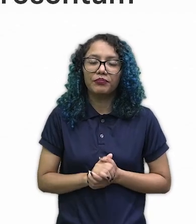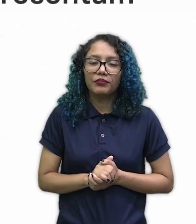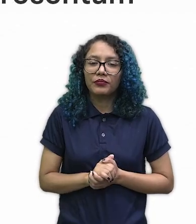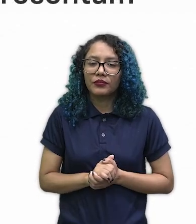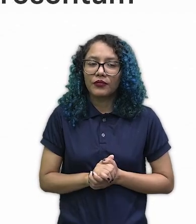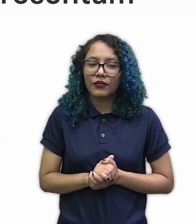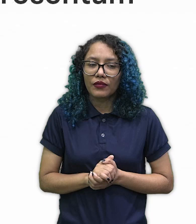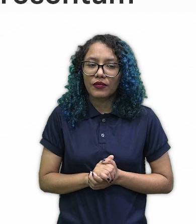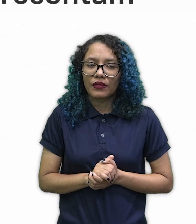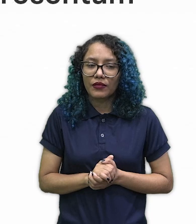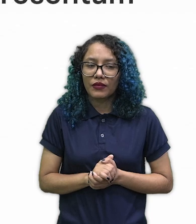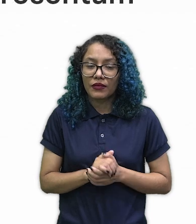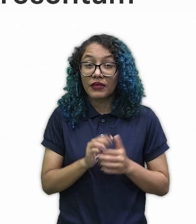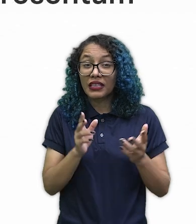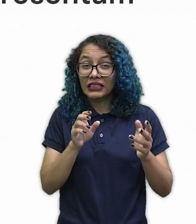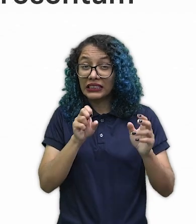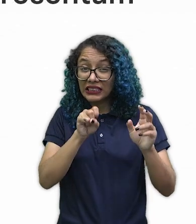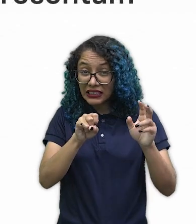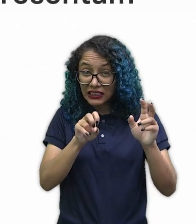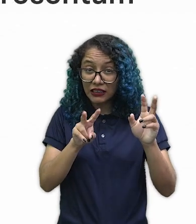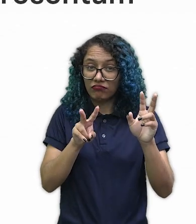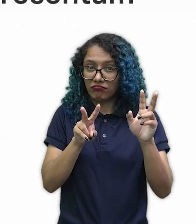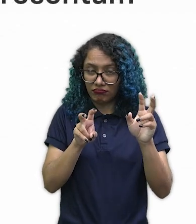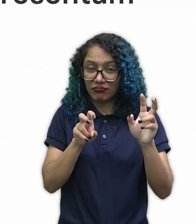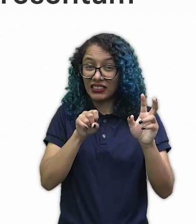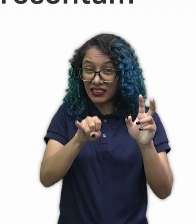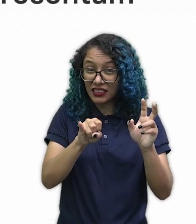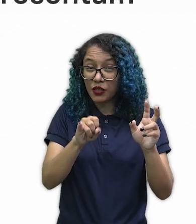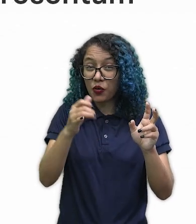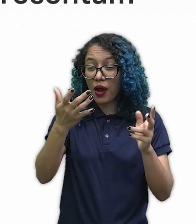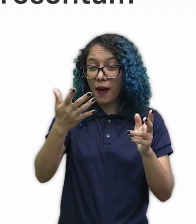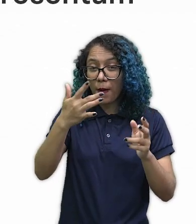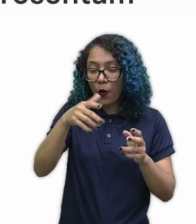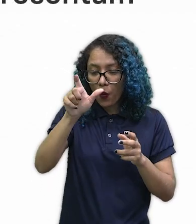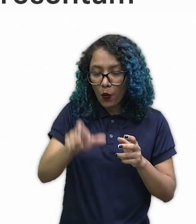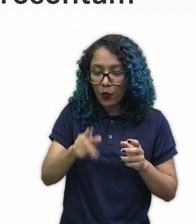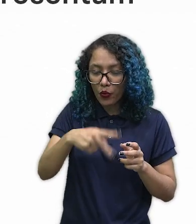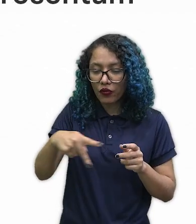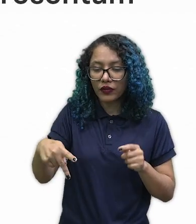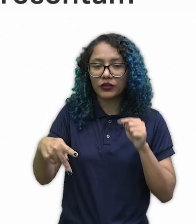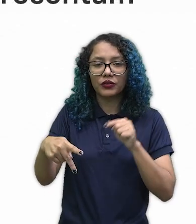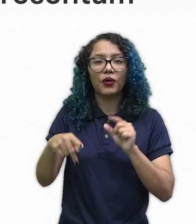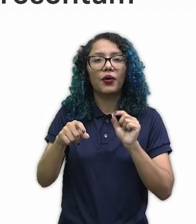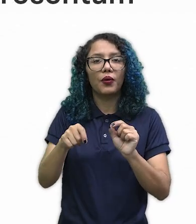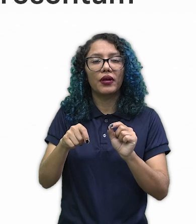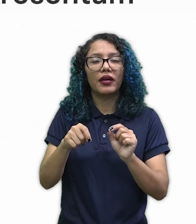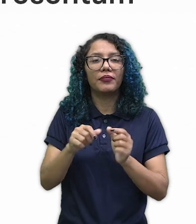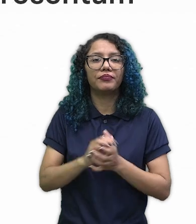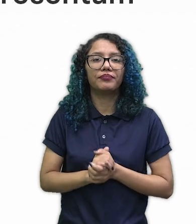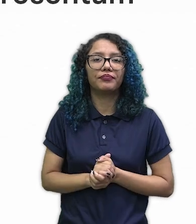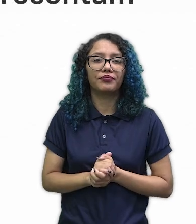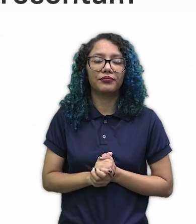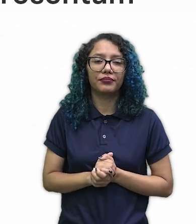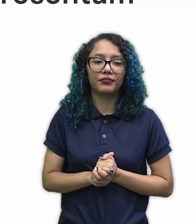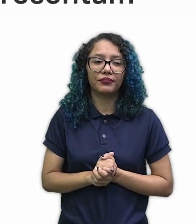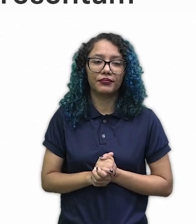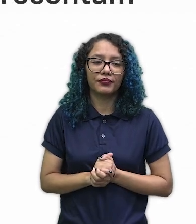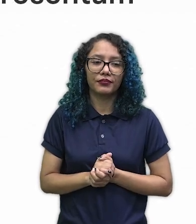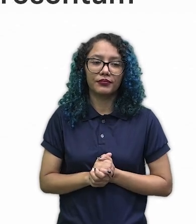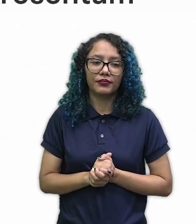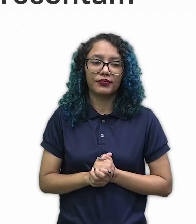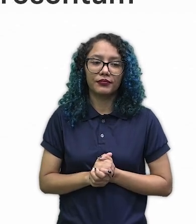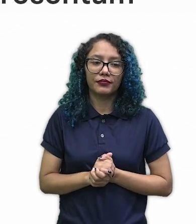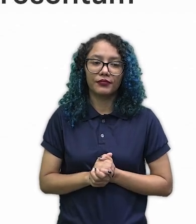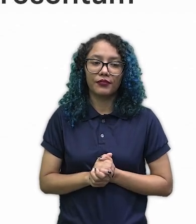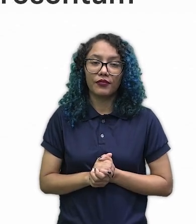professor dessa prática, né, a pessoa que esteja instruindo, que esteja levando à frente